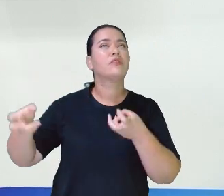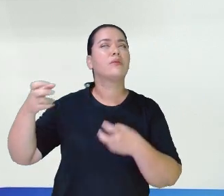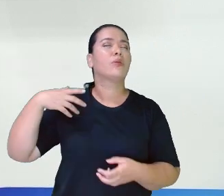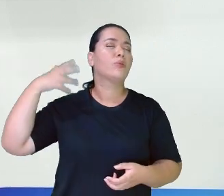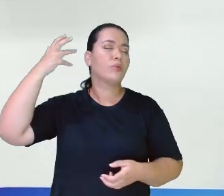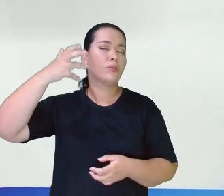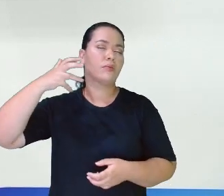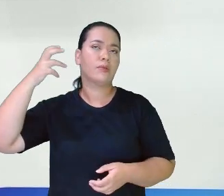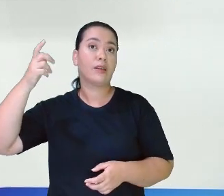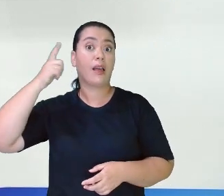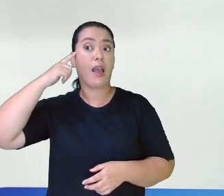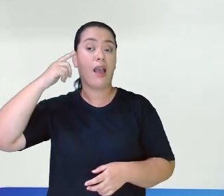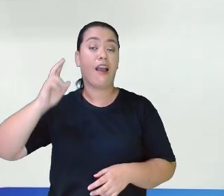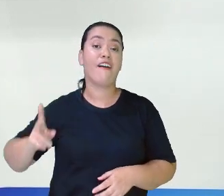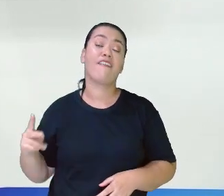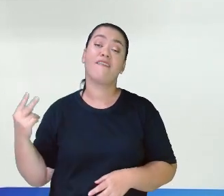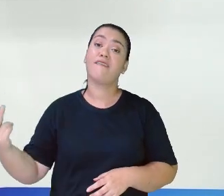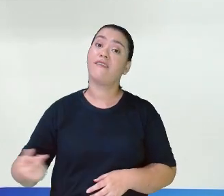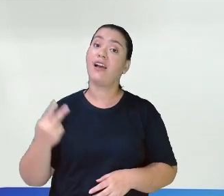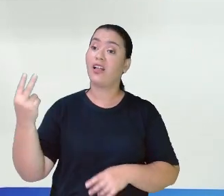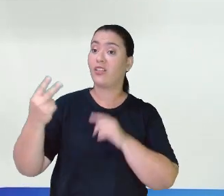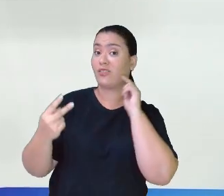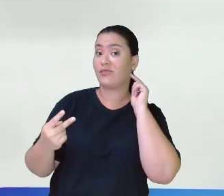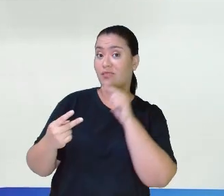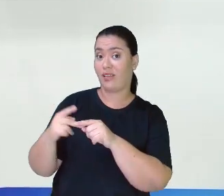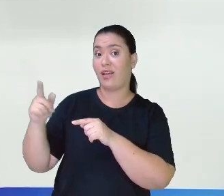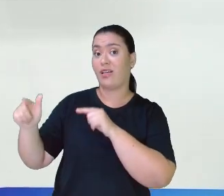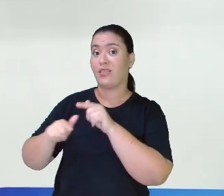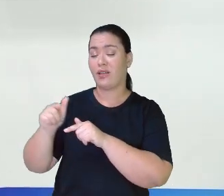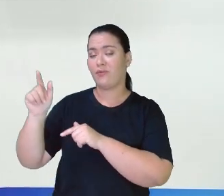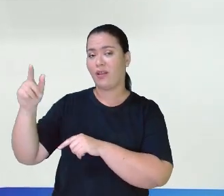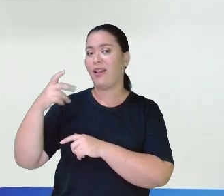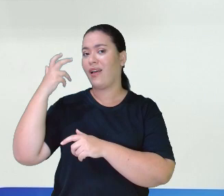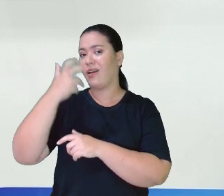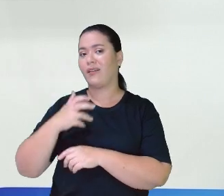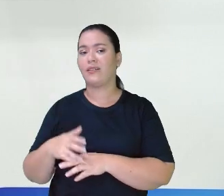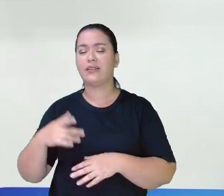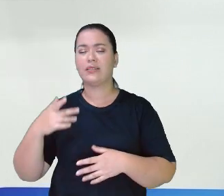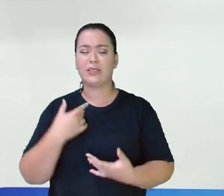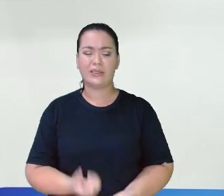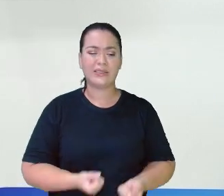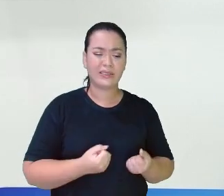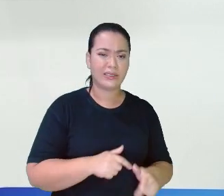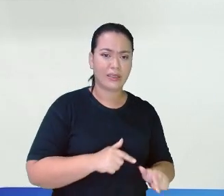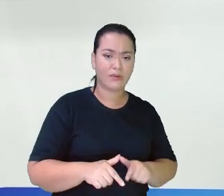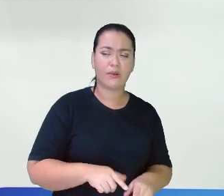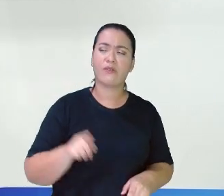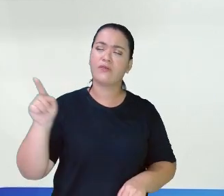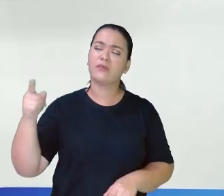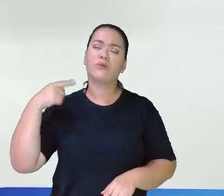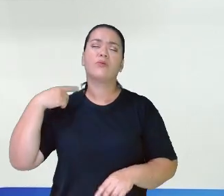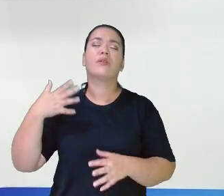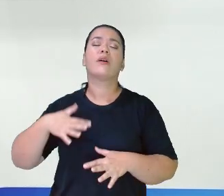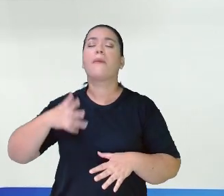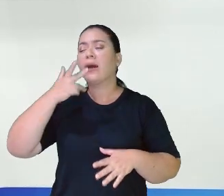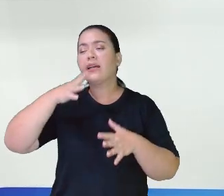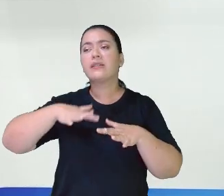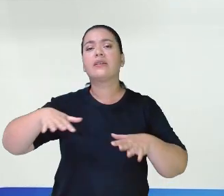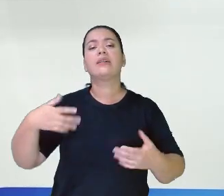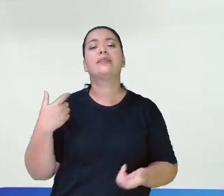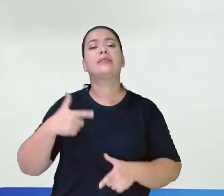ela valorizou o trabalho ali daquele outro inseto, não é? Enquanto eu pegava no pesado, você fazia com que o ambiente ficava